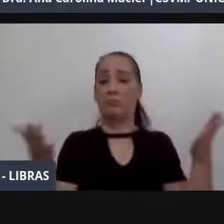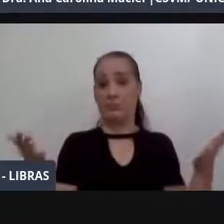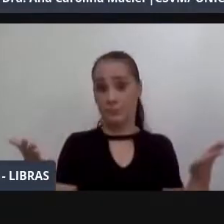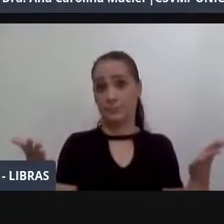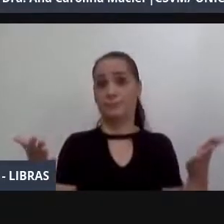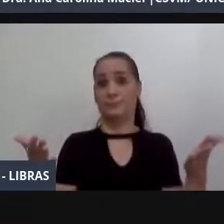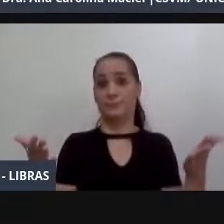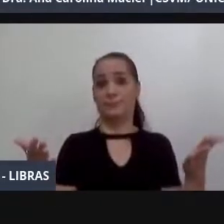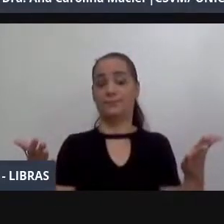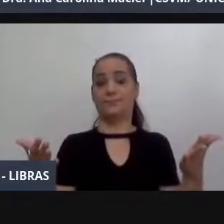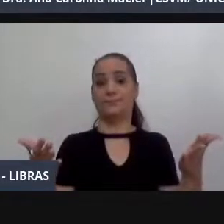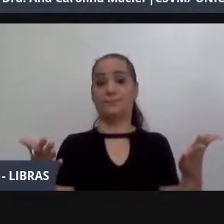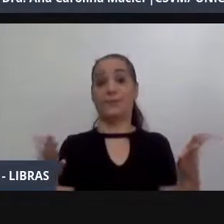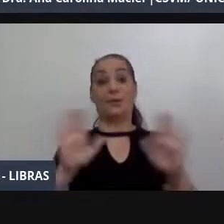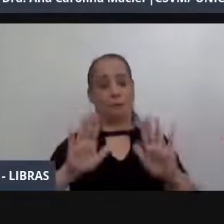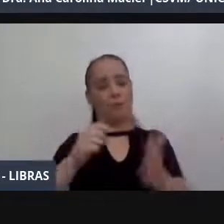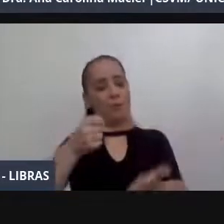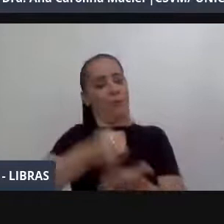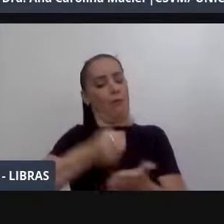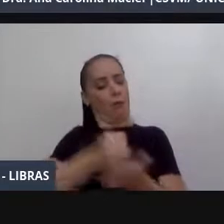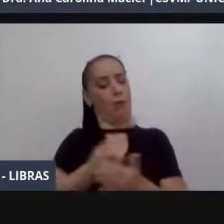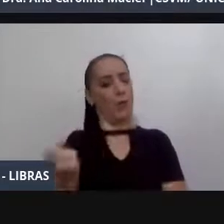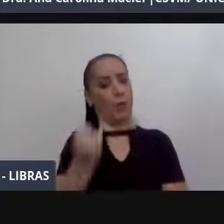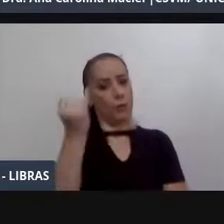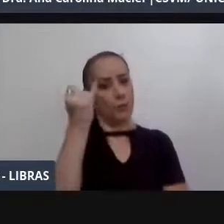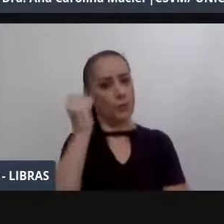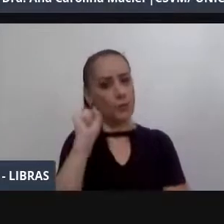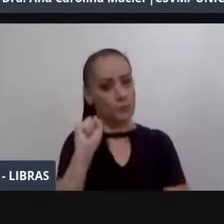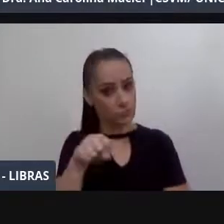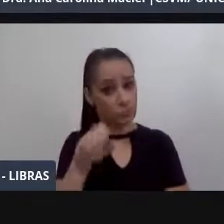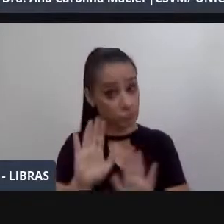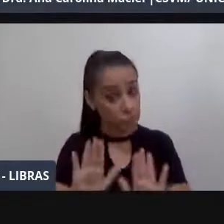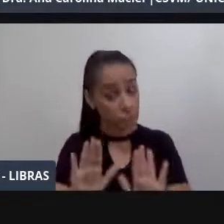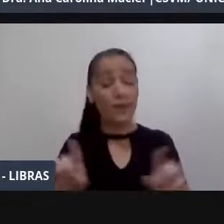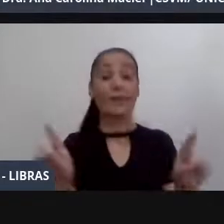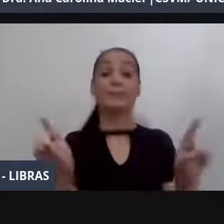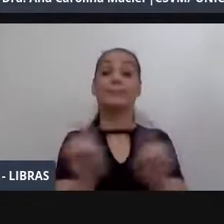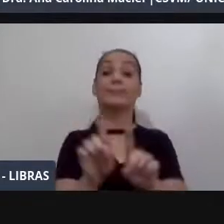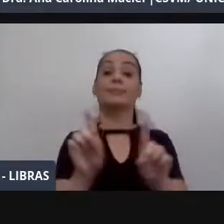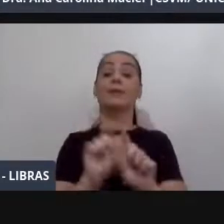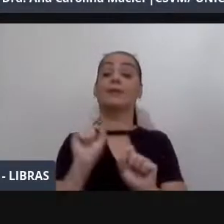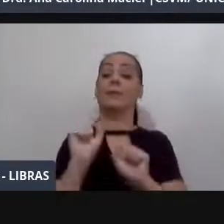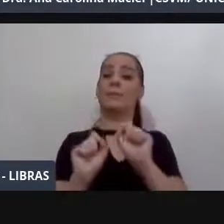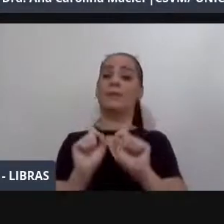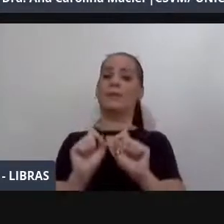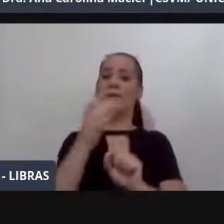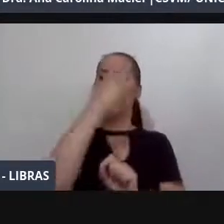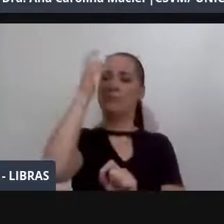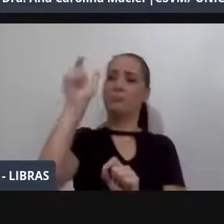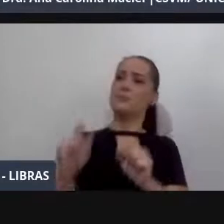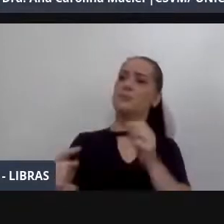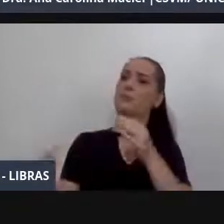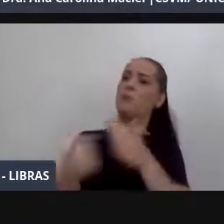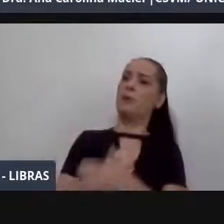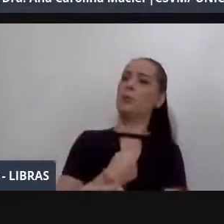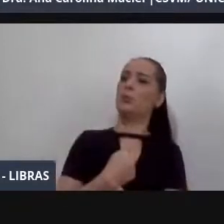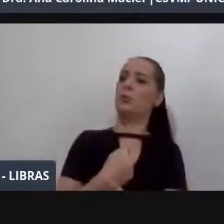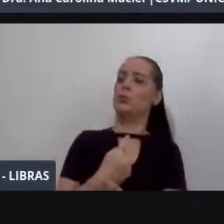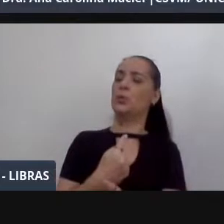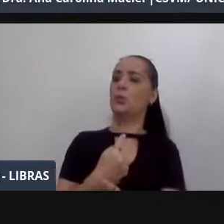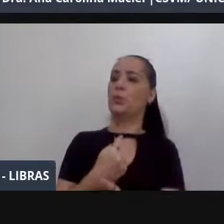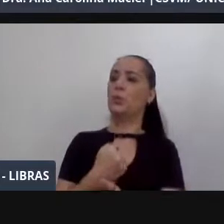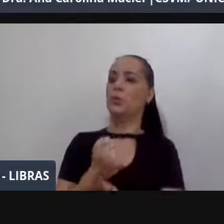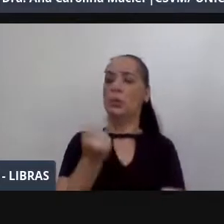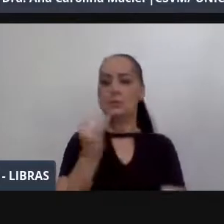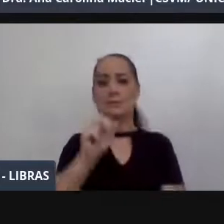mas o rigor é importante, ok? E também, bom, tem também alguém perguntou sobre se a Revalida